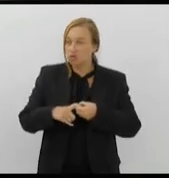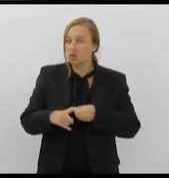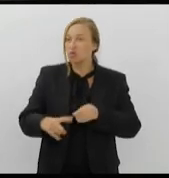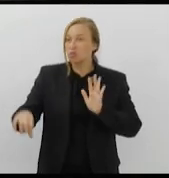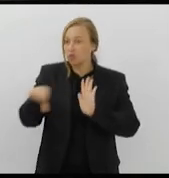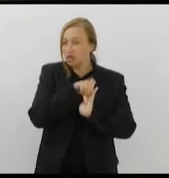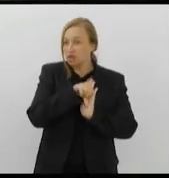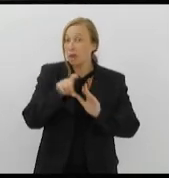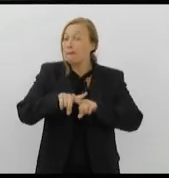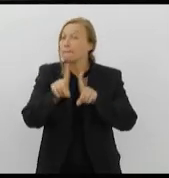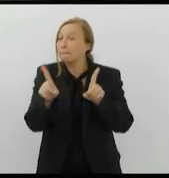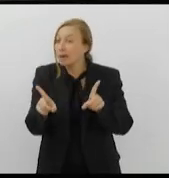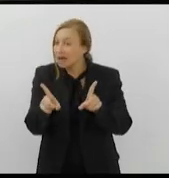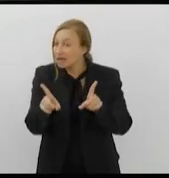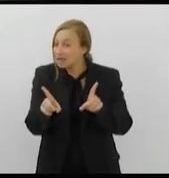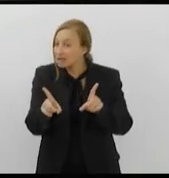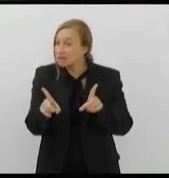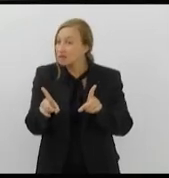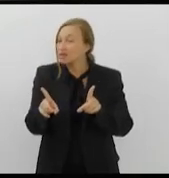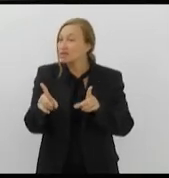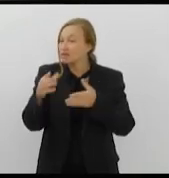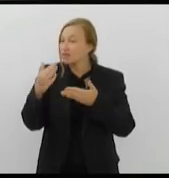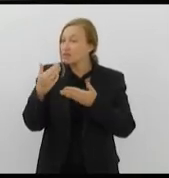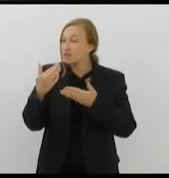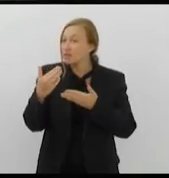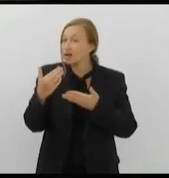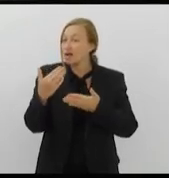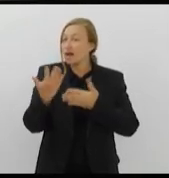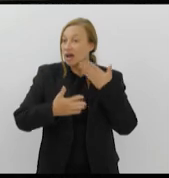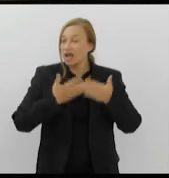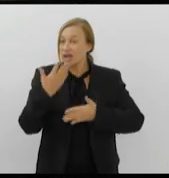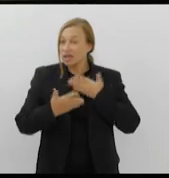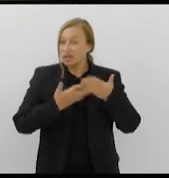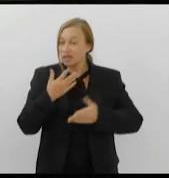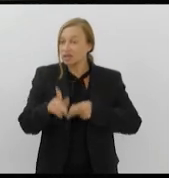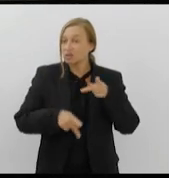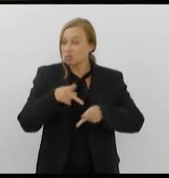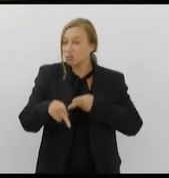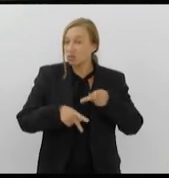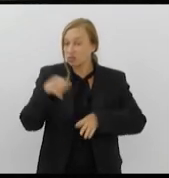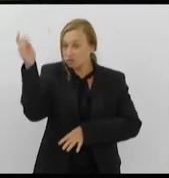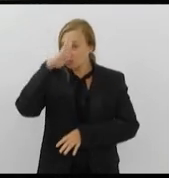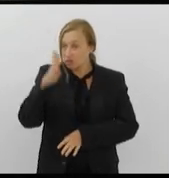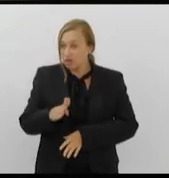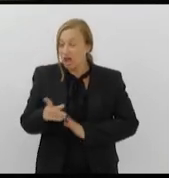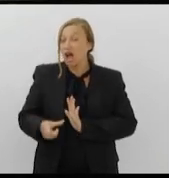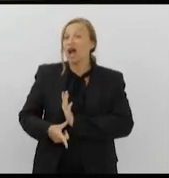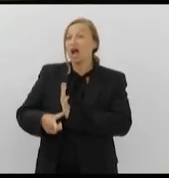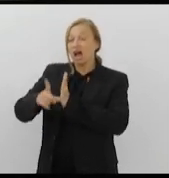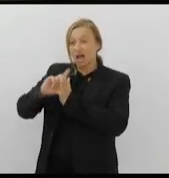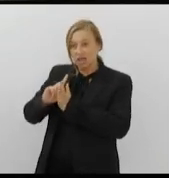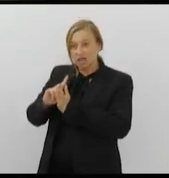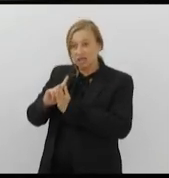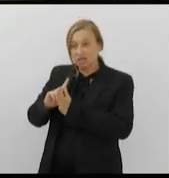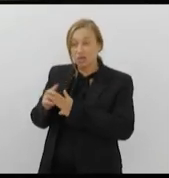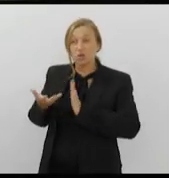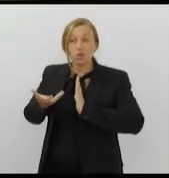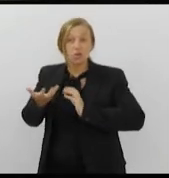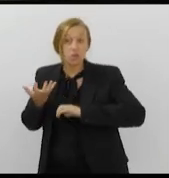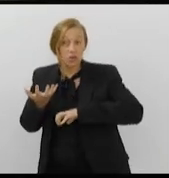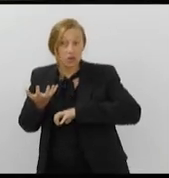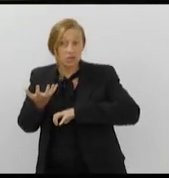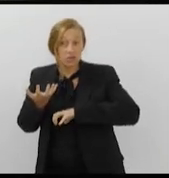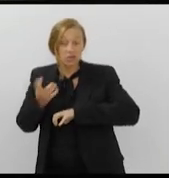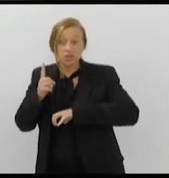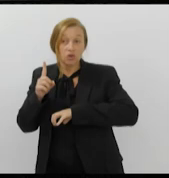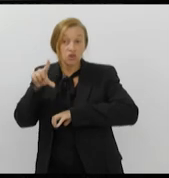mas que, com a graça e honra da população brasileira, se antes o Congresso não decidir de forma